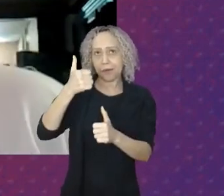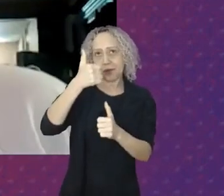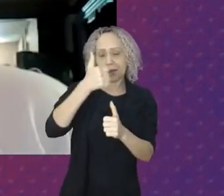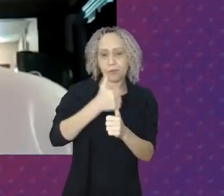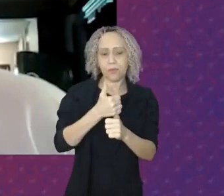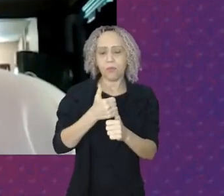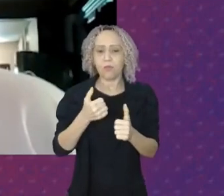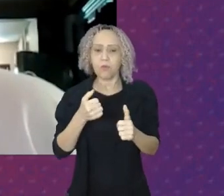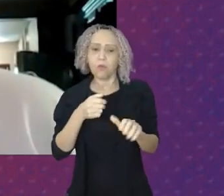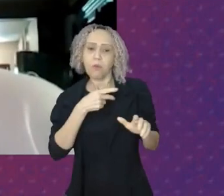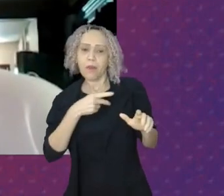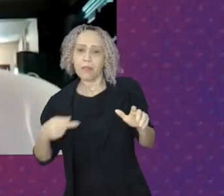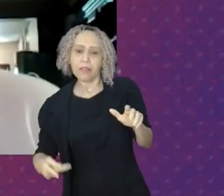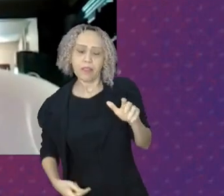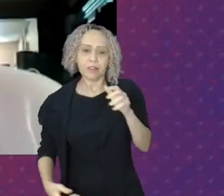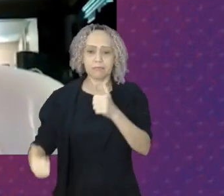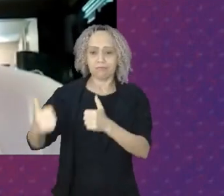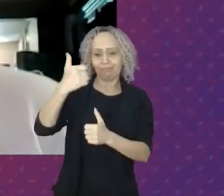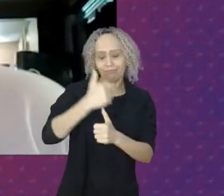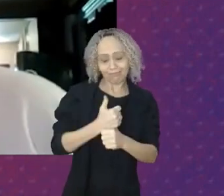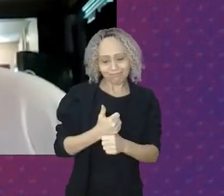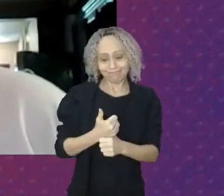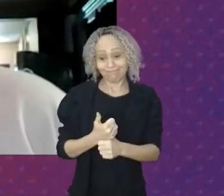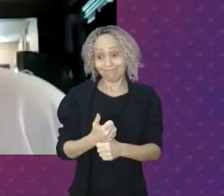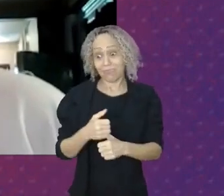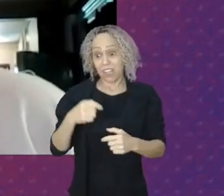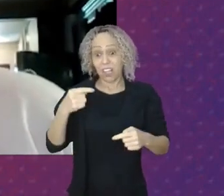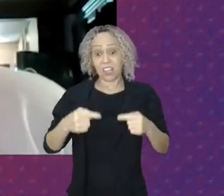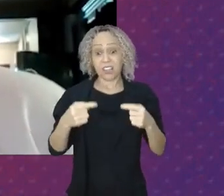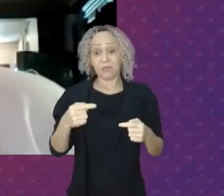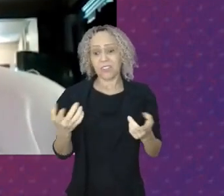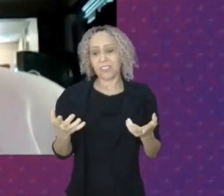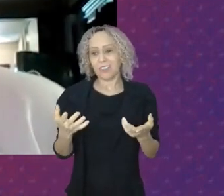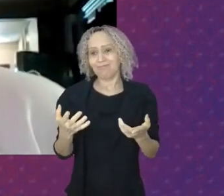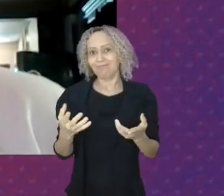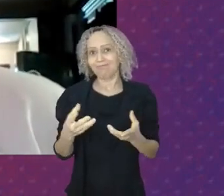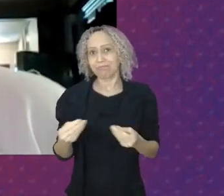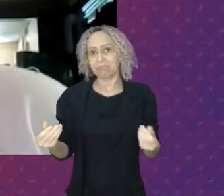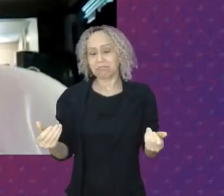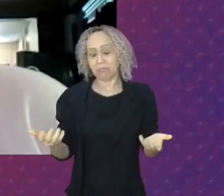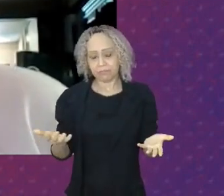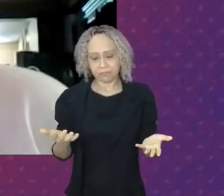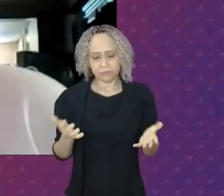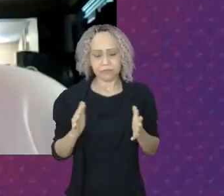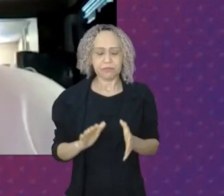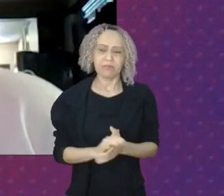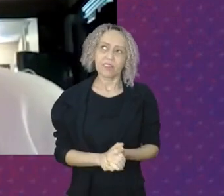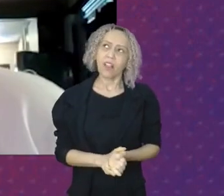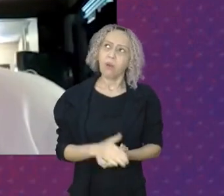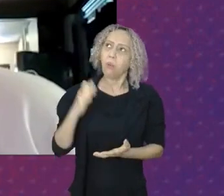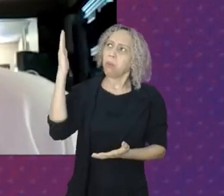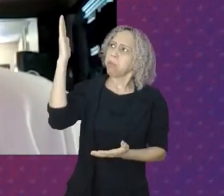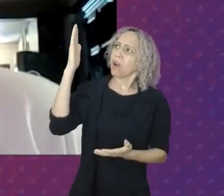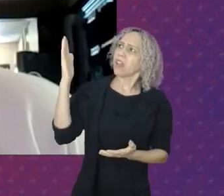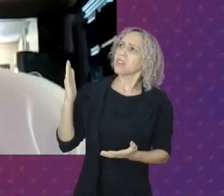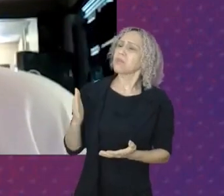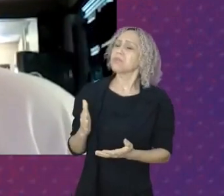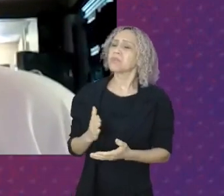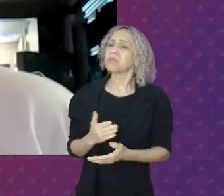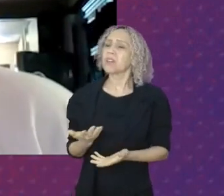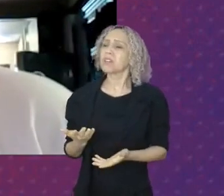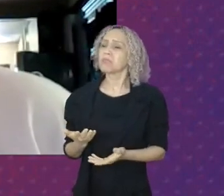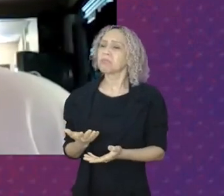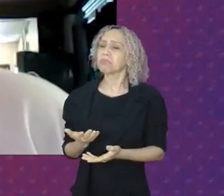tornar o Brasil ainda defasado nas